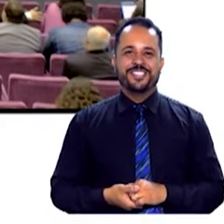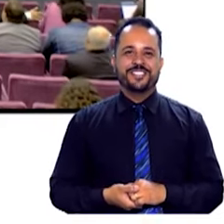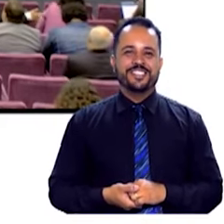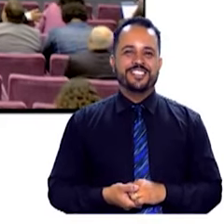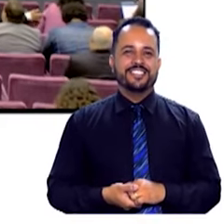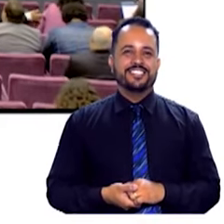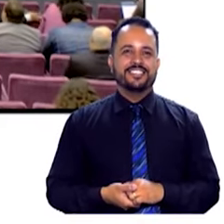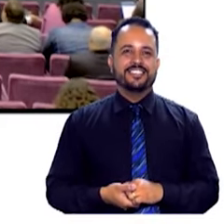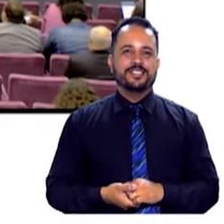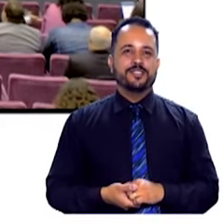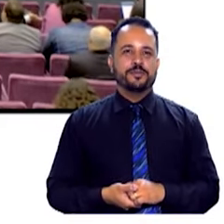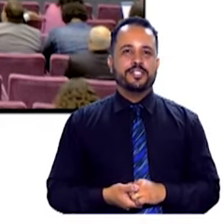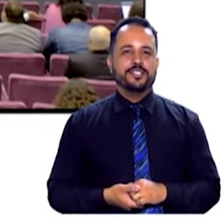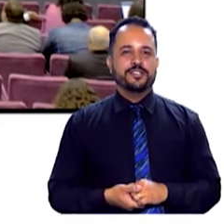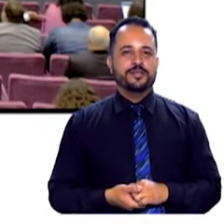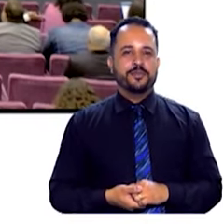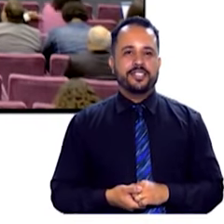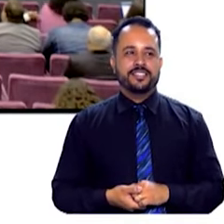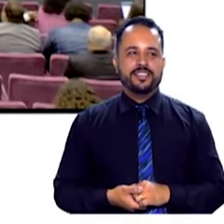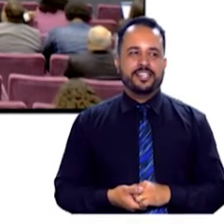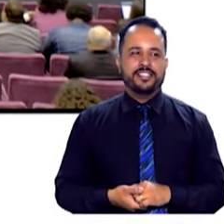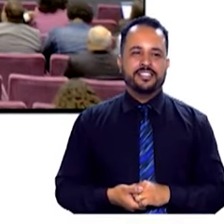passad e